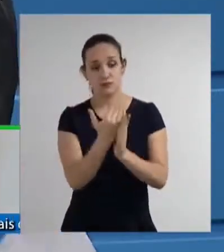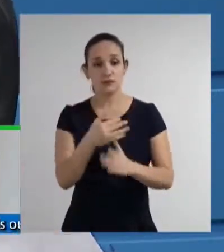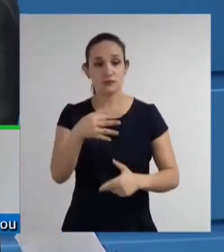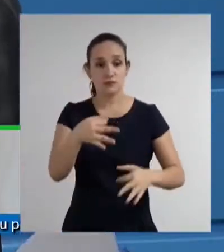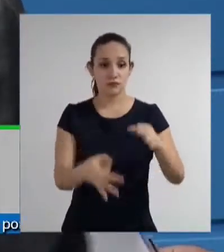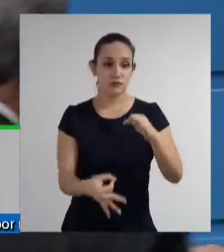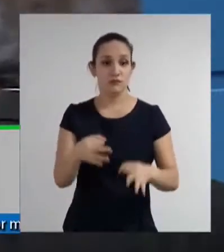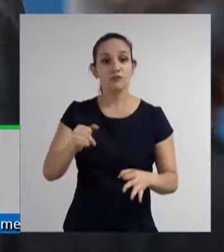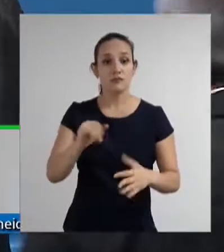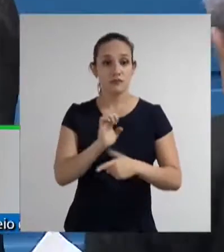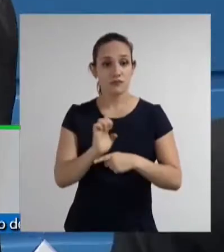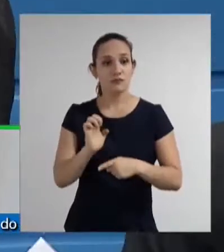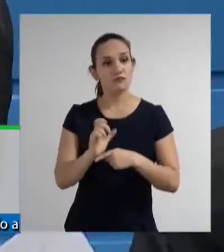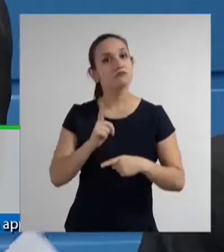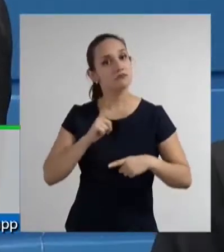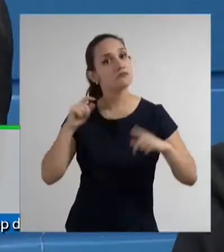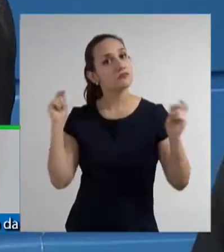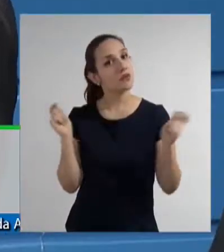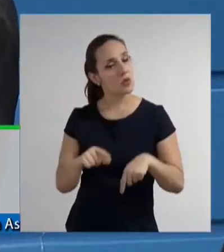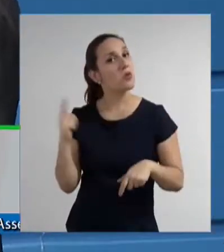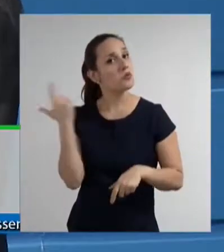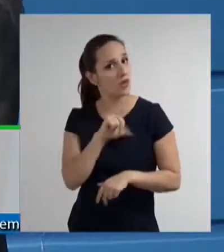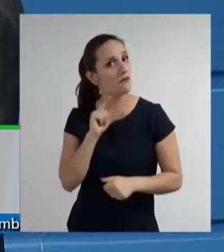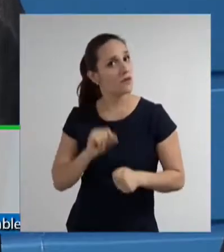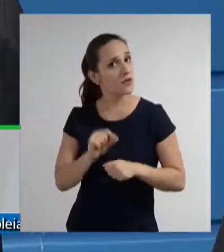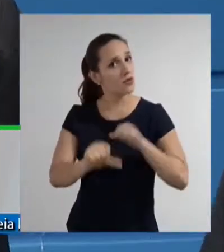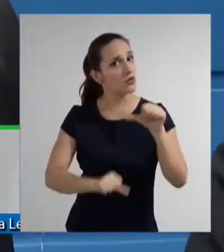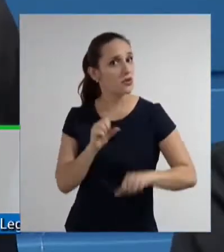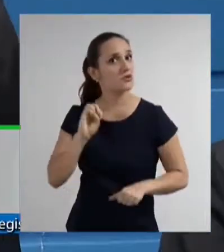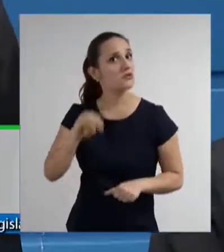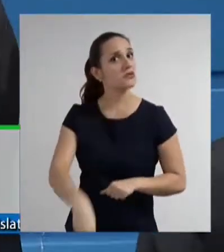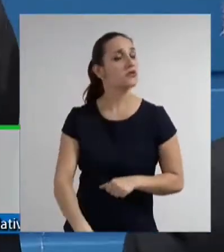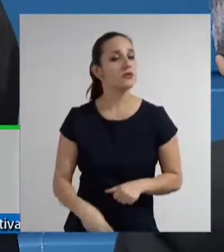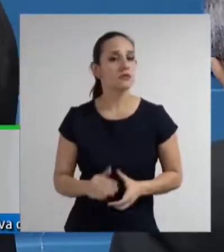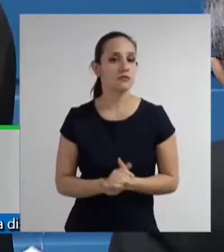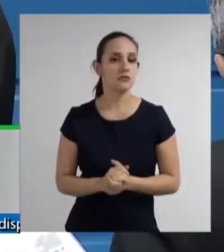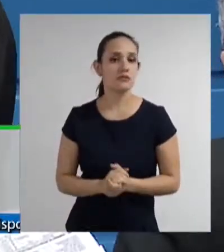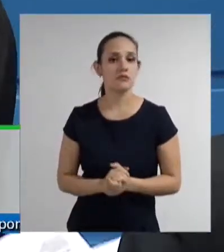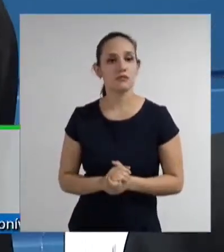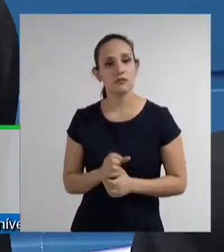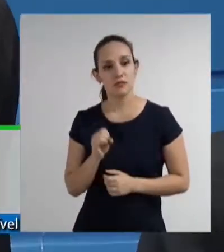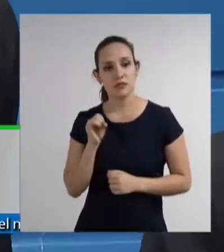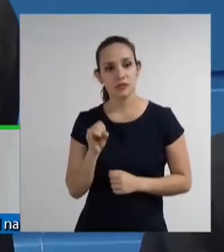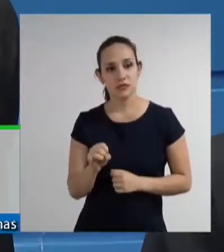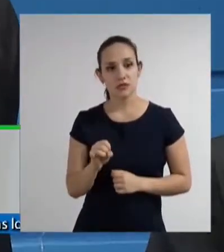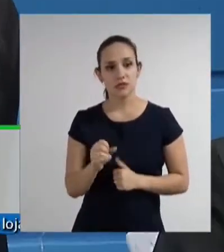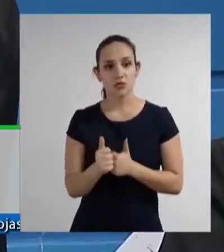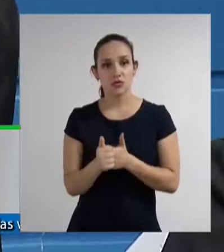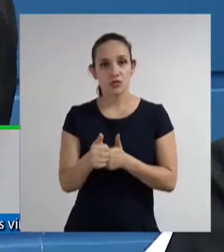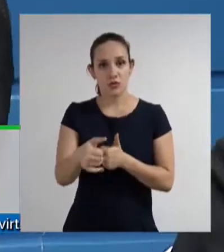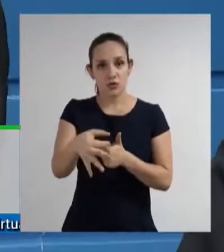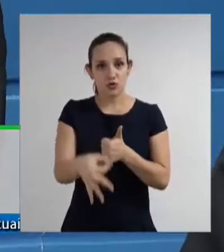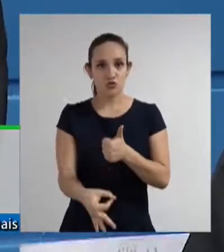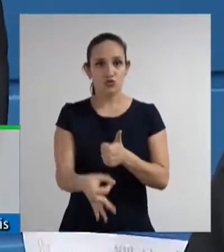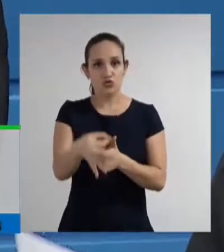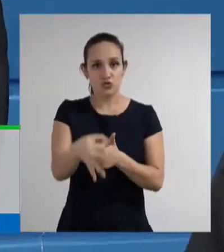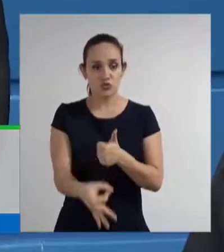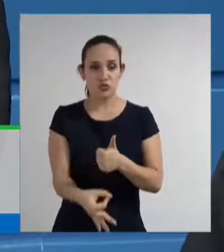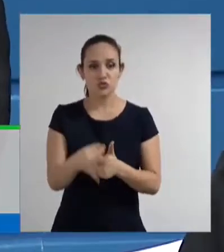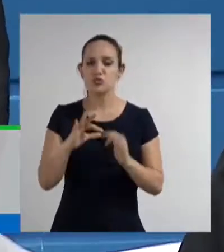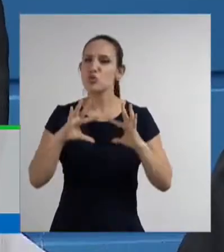Estado tem competência para encaminhar esse processo, desde com a aquiescência do egrégio Tribunal de Justiça. Todos